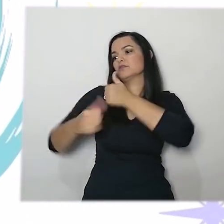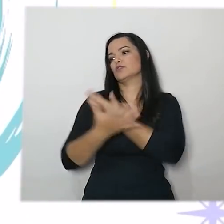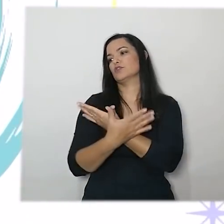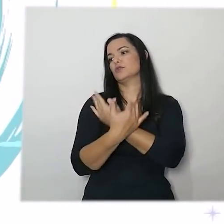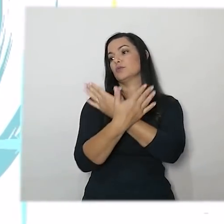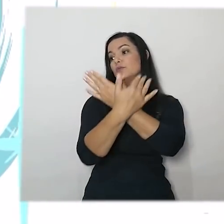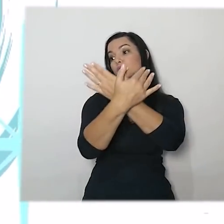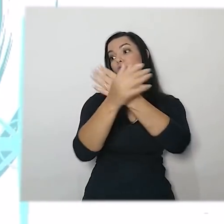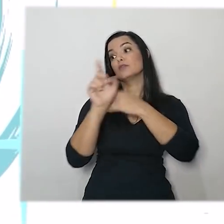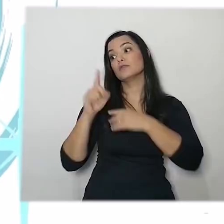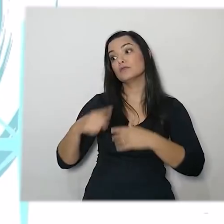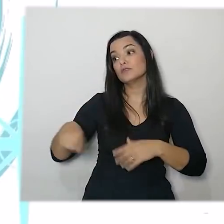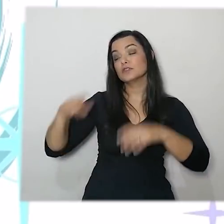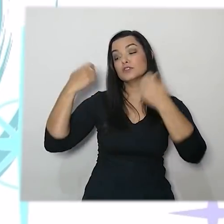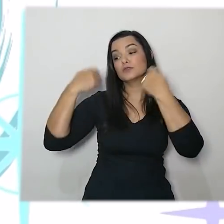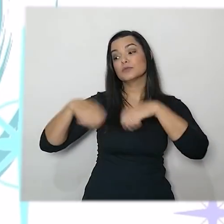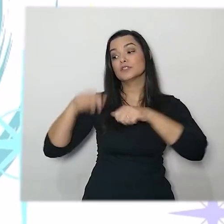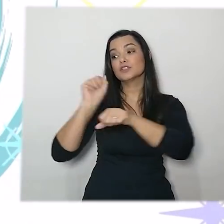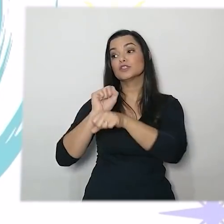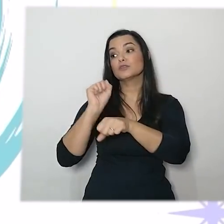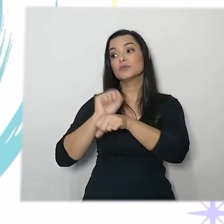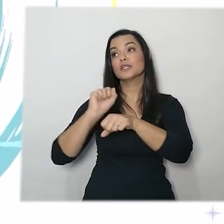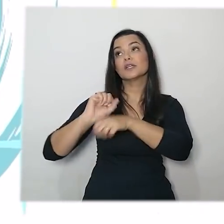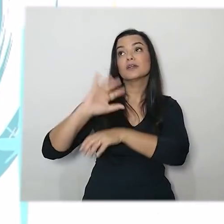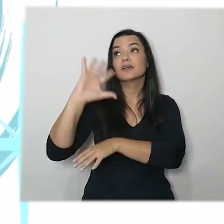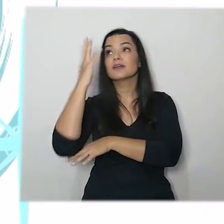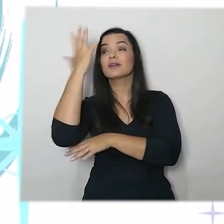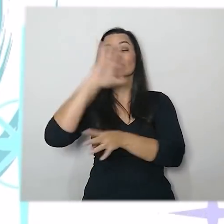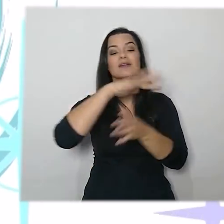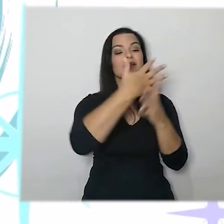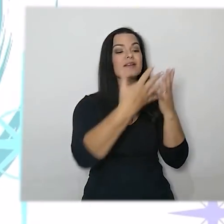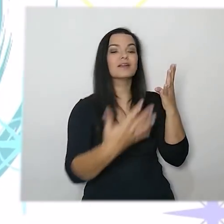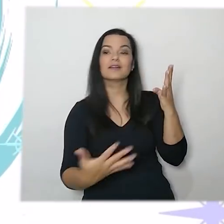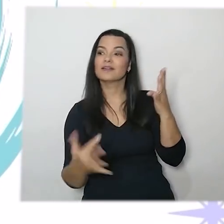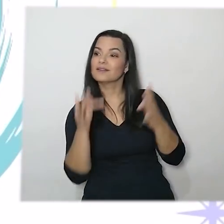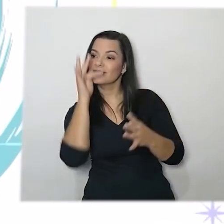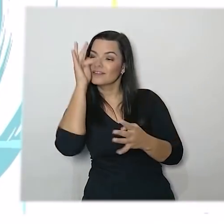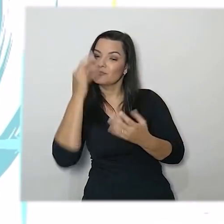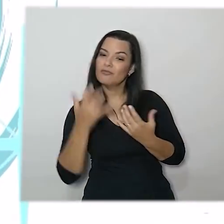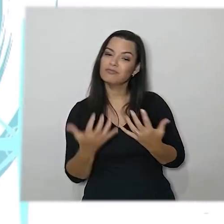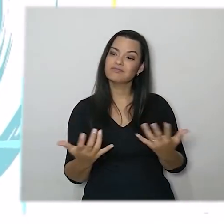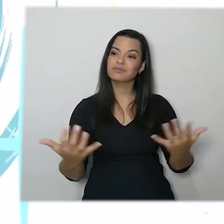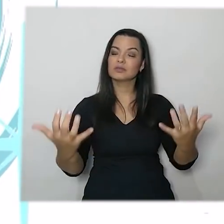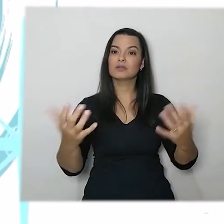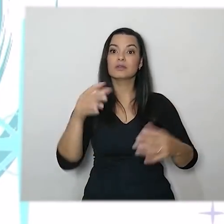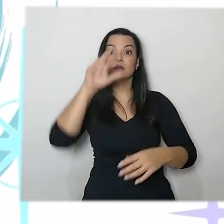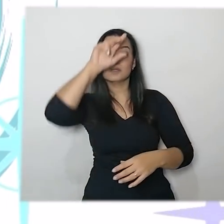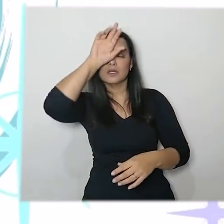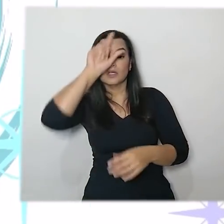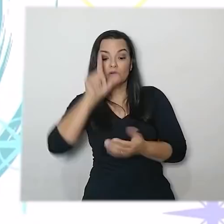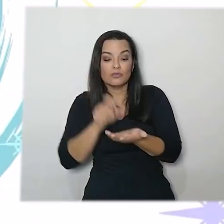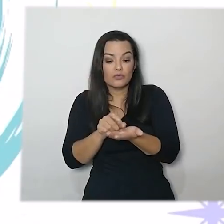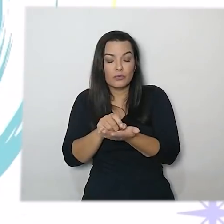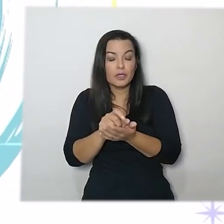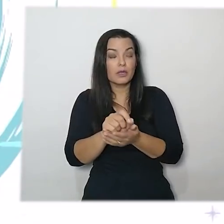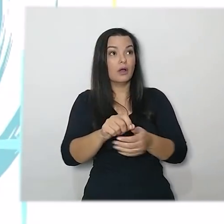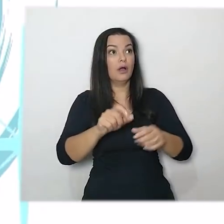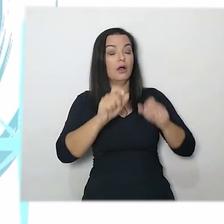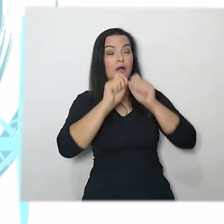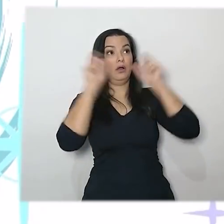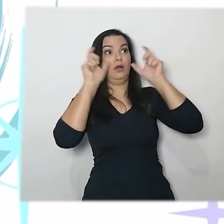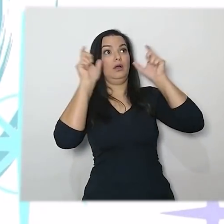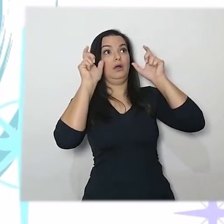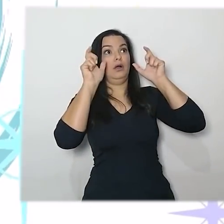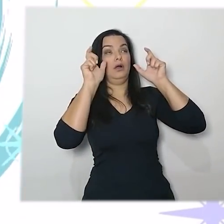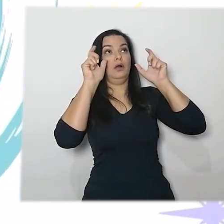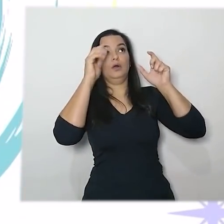É só esperar pela primavera. Dona Formiga ficou espantada. Não